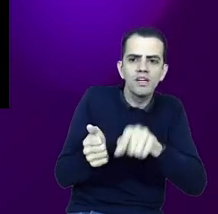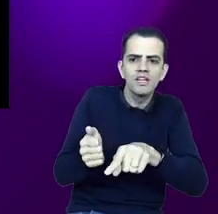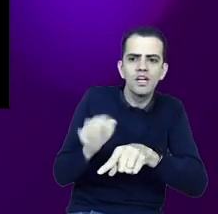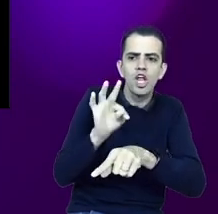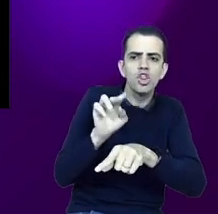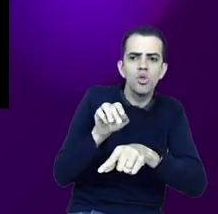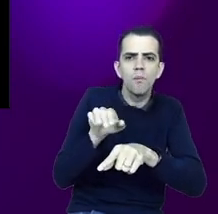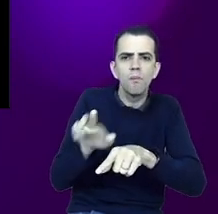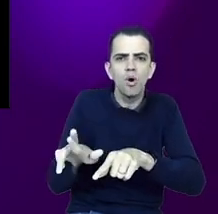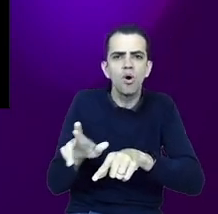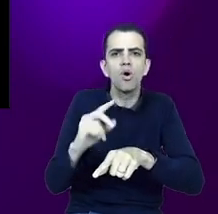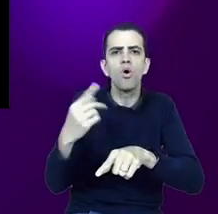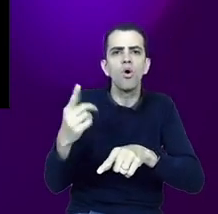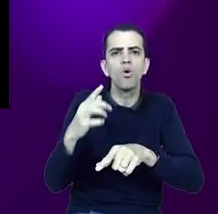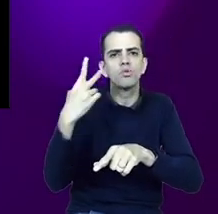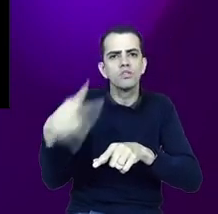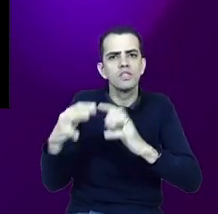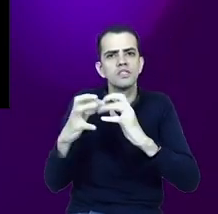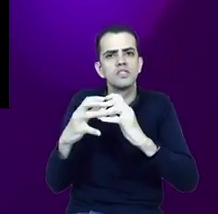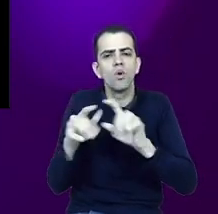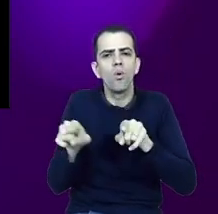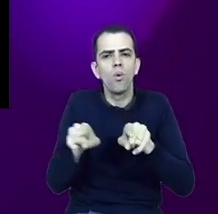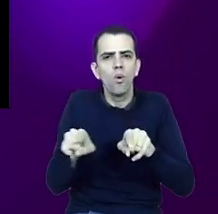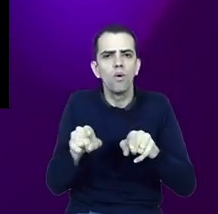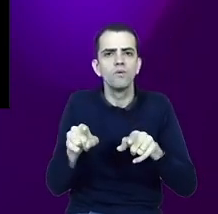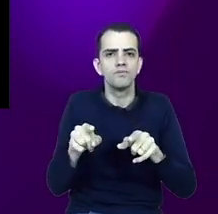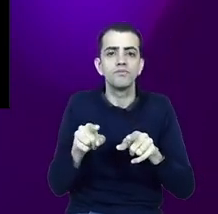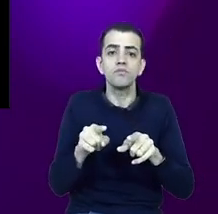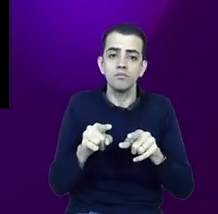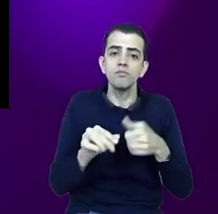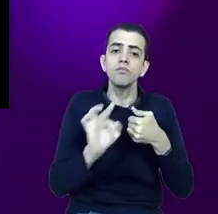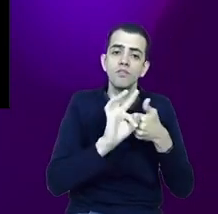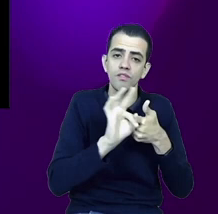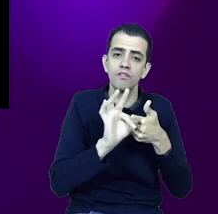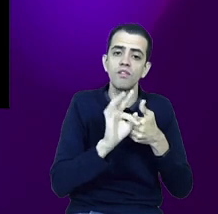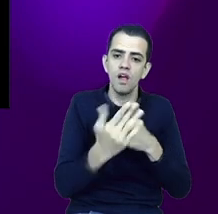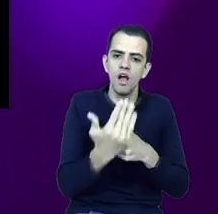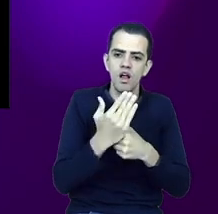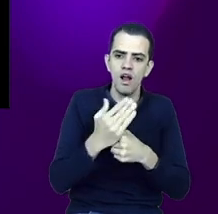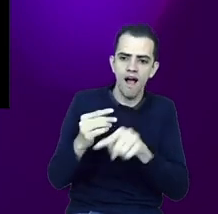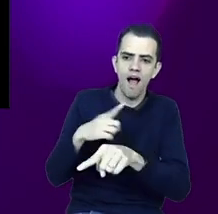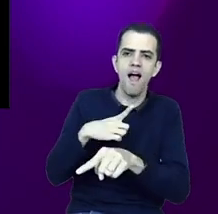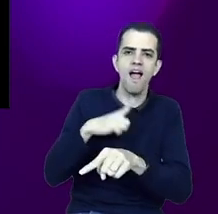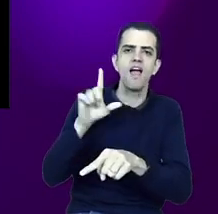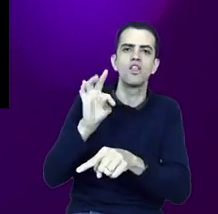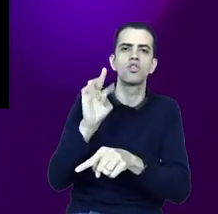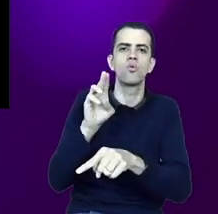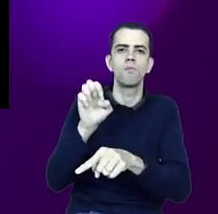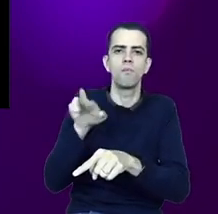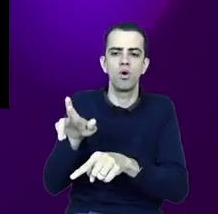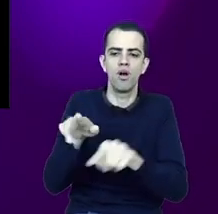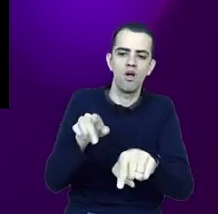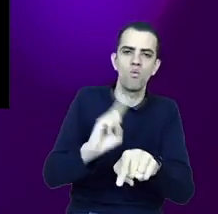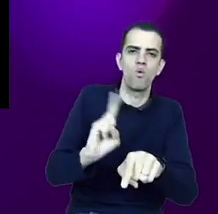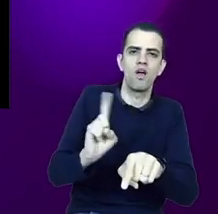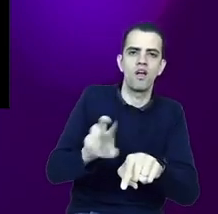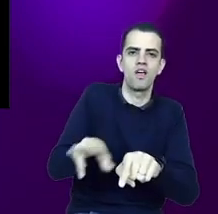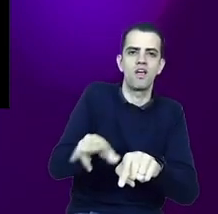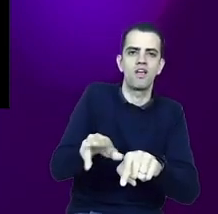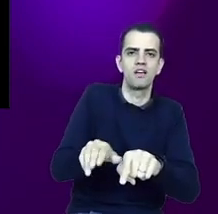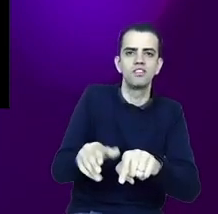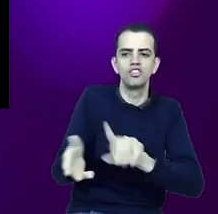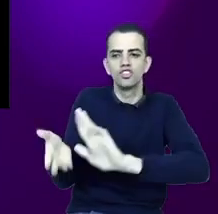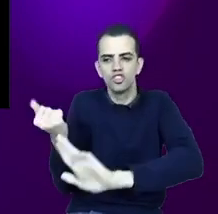é. A gente vai ver até que tem algumas ferramentas para isso aqui mais à frente, mas o mapeamento digamos,